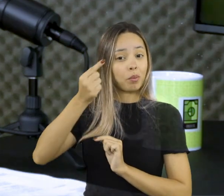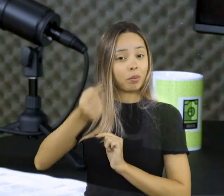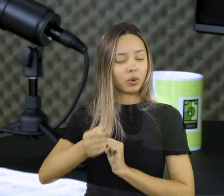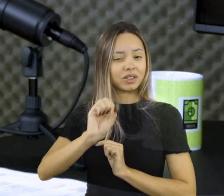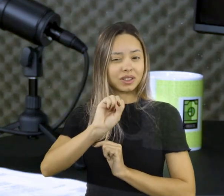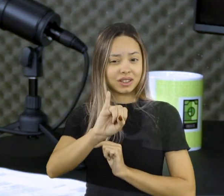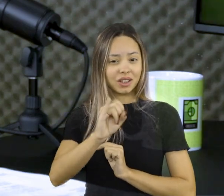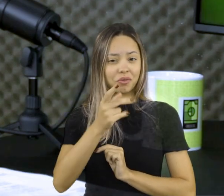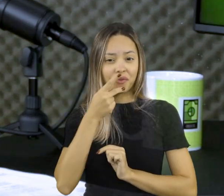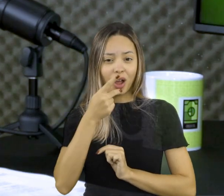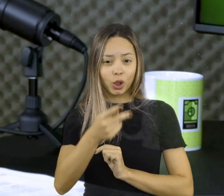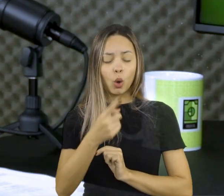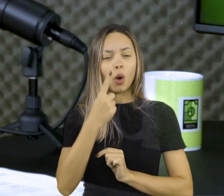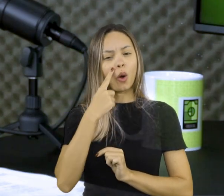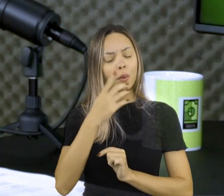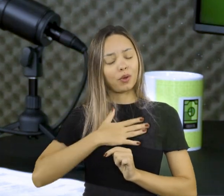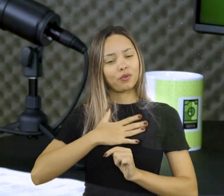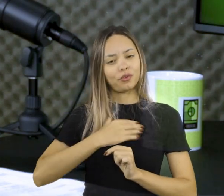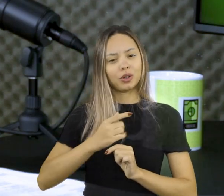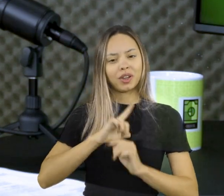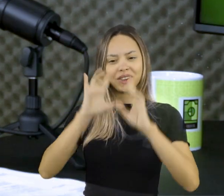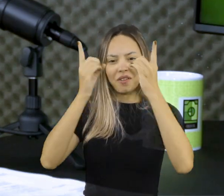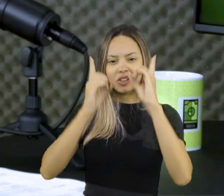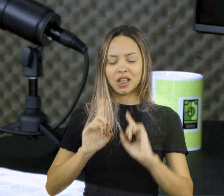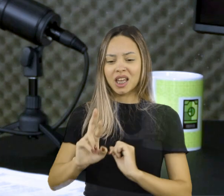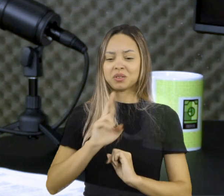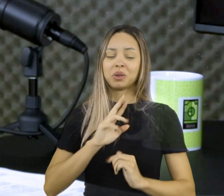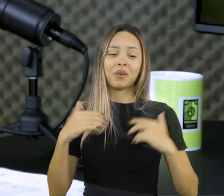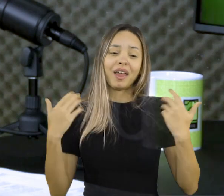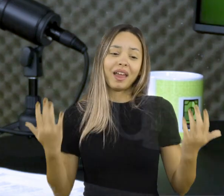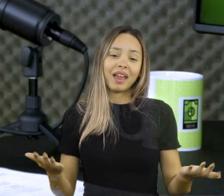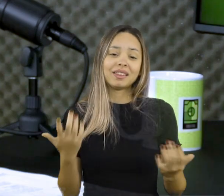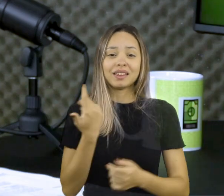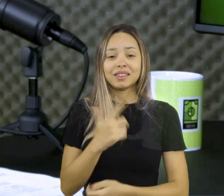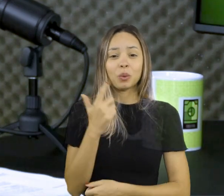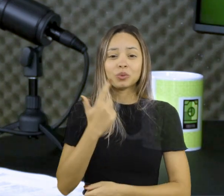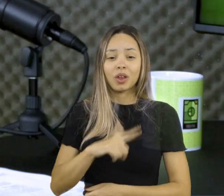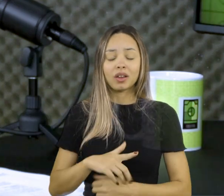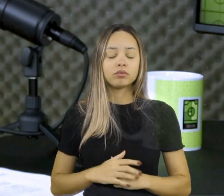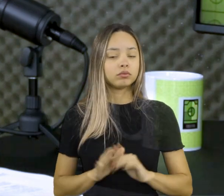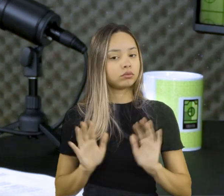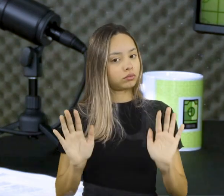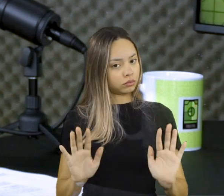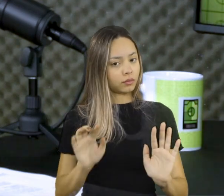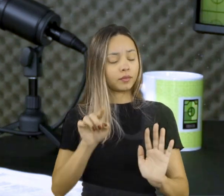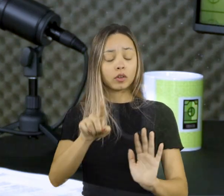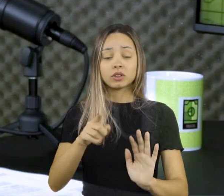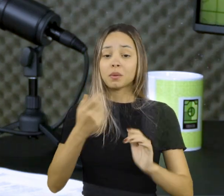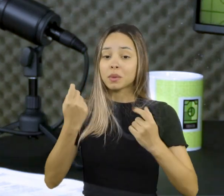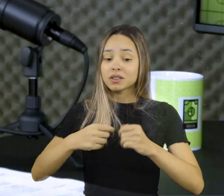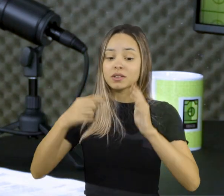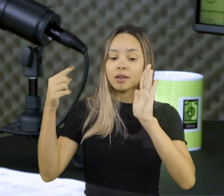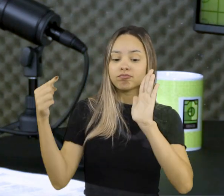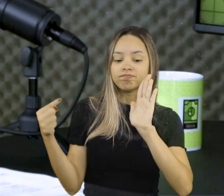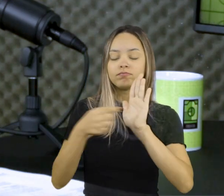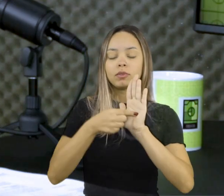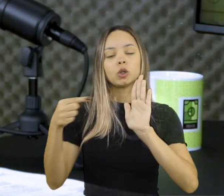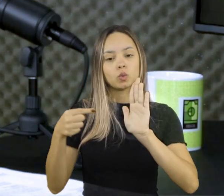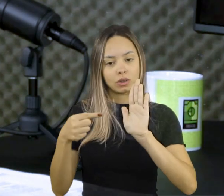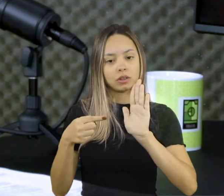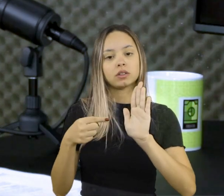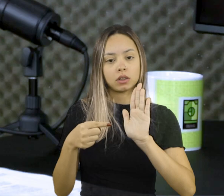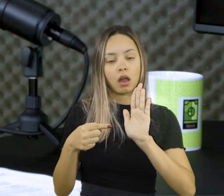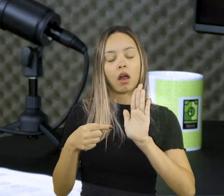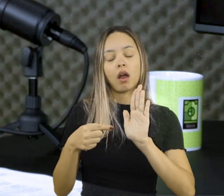já disseram que não tem, aí o caminho é o MP. É Ministério Público. A gente precisa dizer isso para quem está